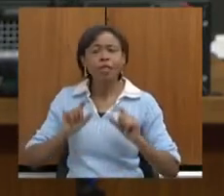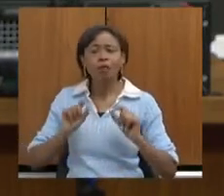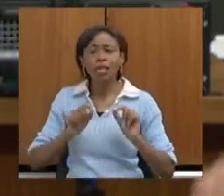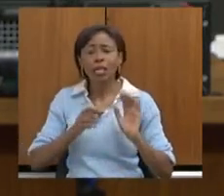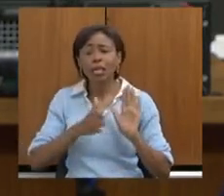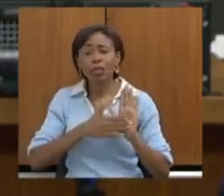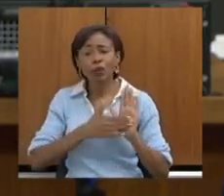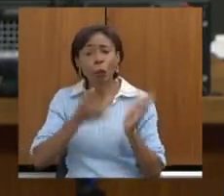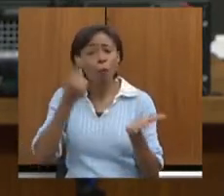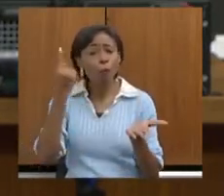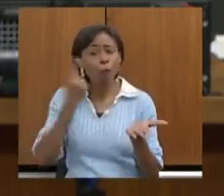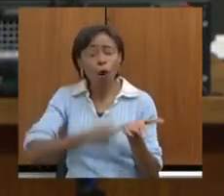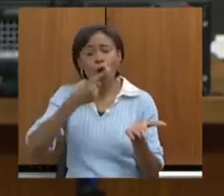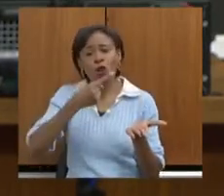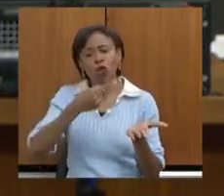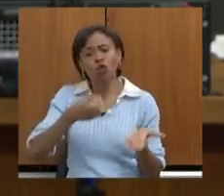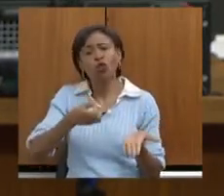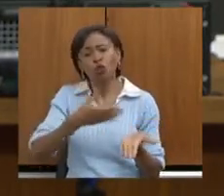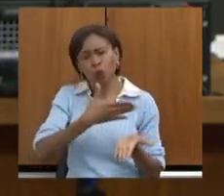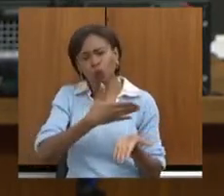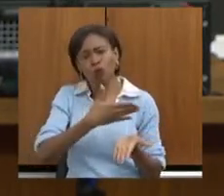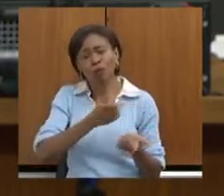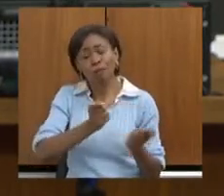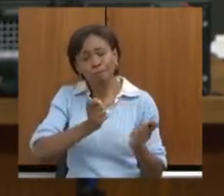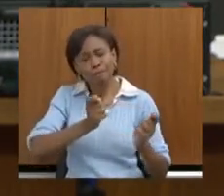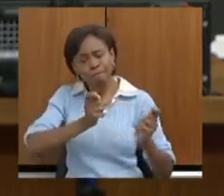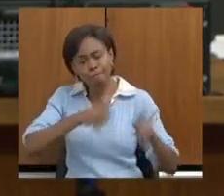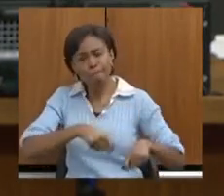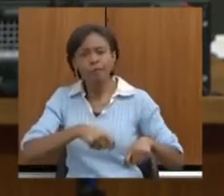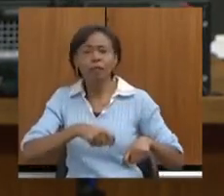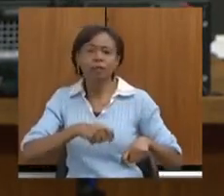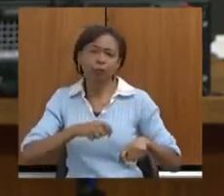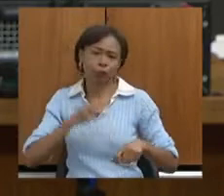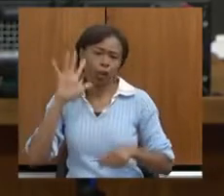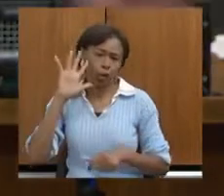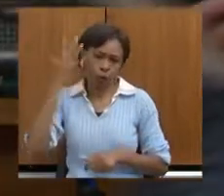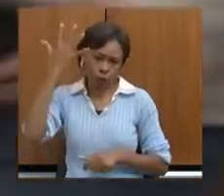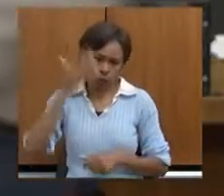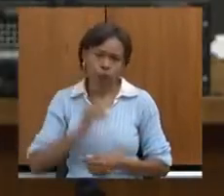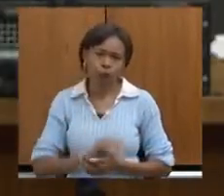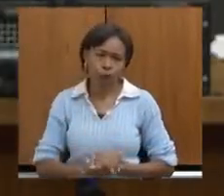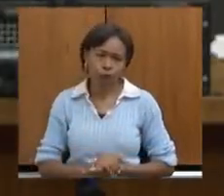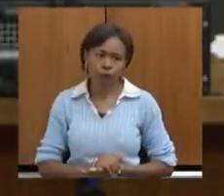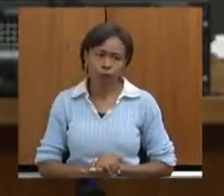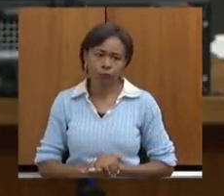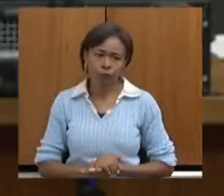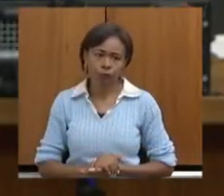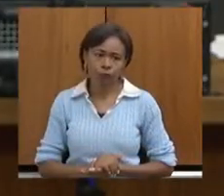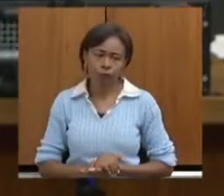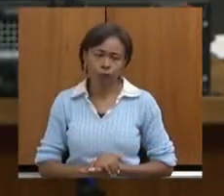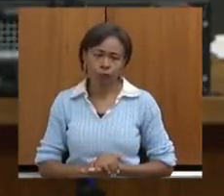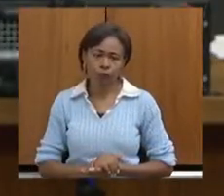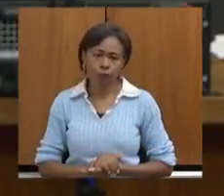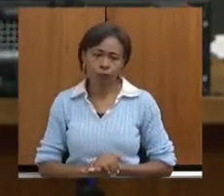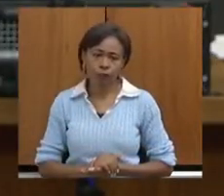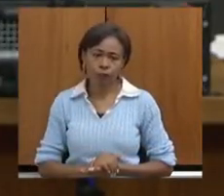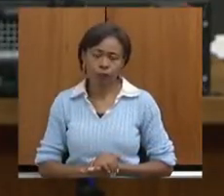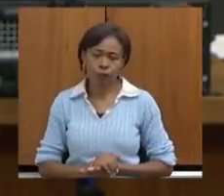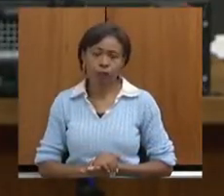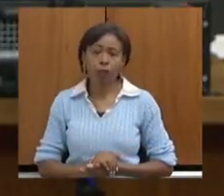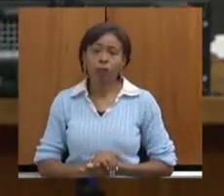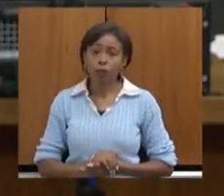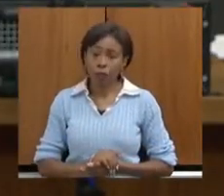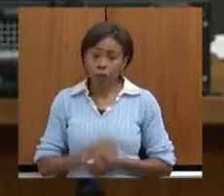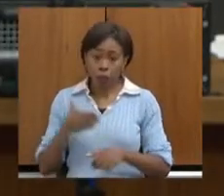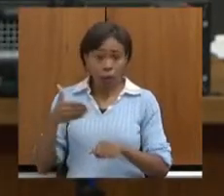repactuação seja possível e promissora bom então com relação a participação